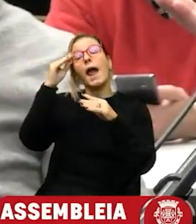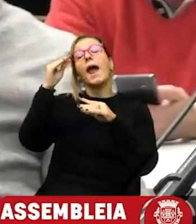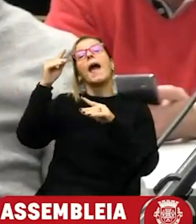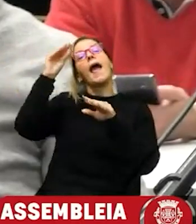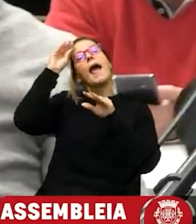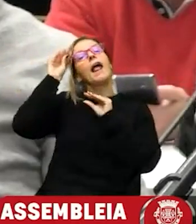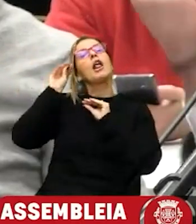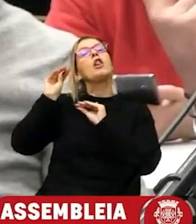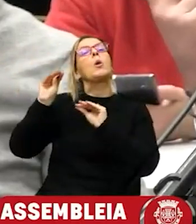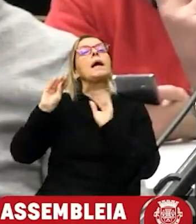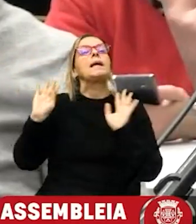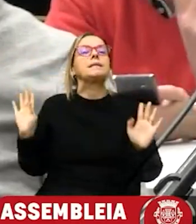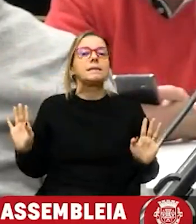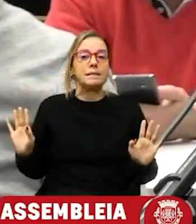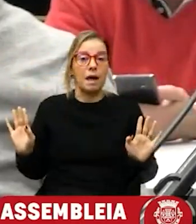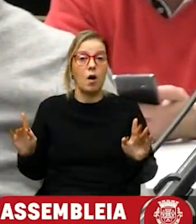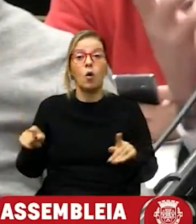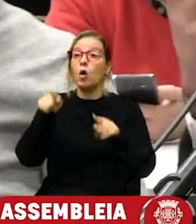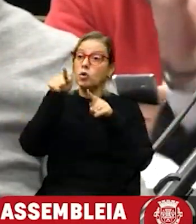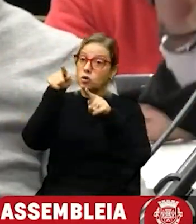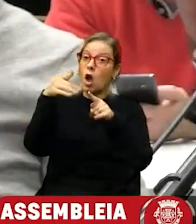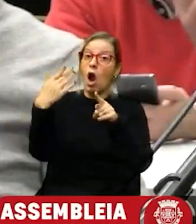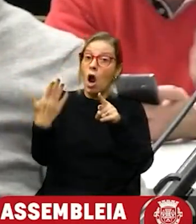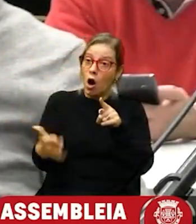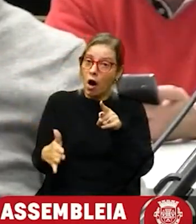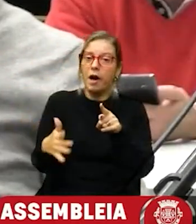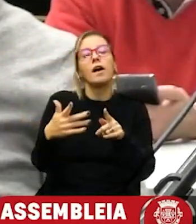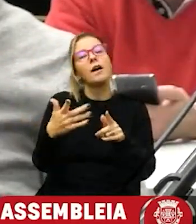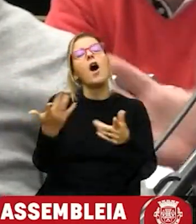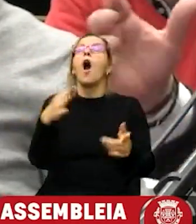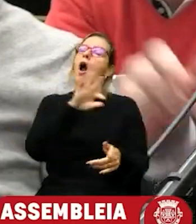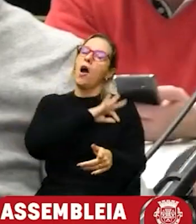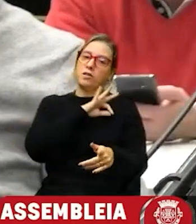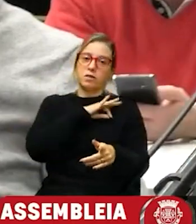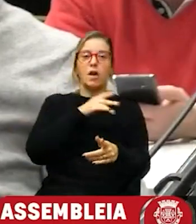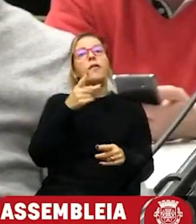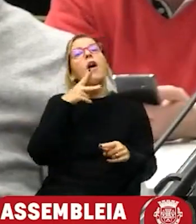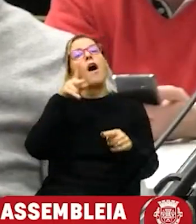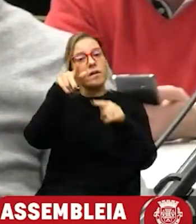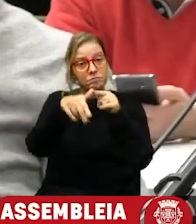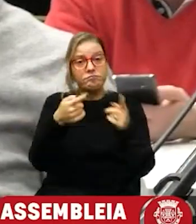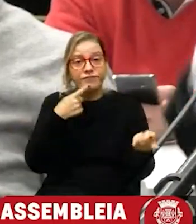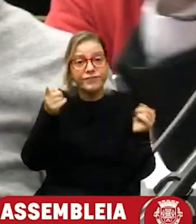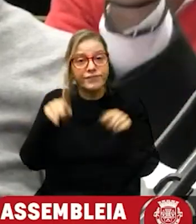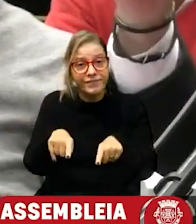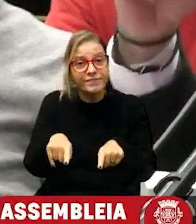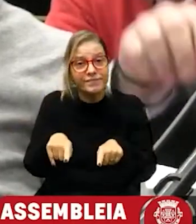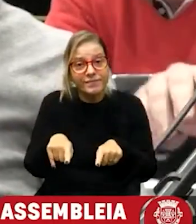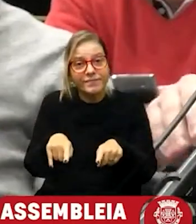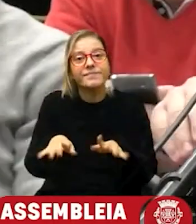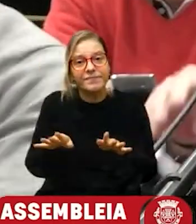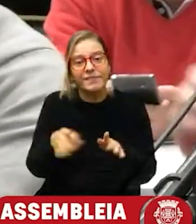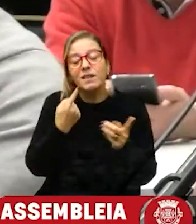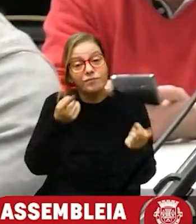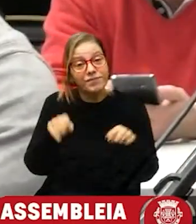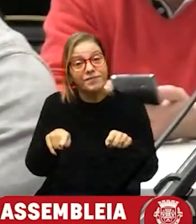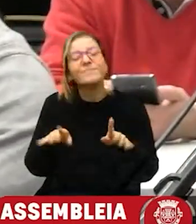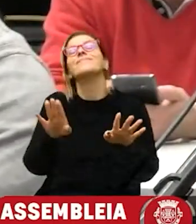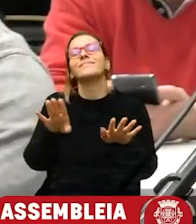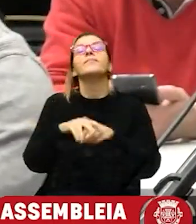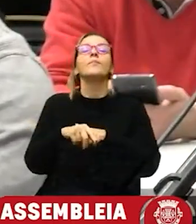fala o senhor agora teve uma Coitadinho mas na realidade na